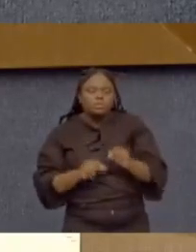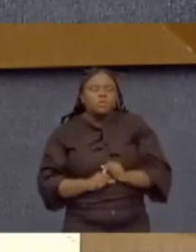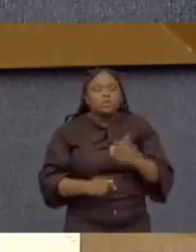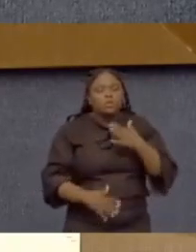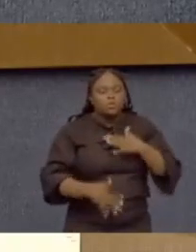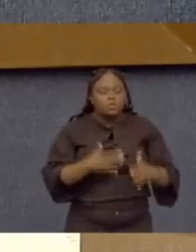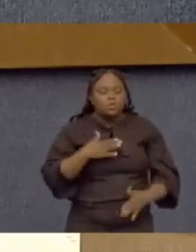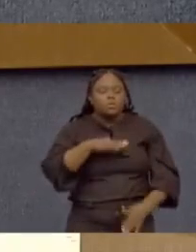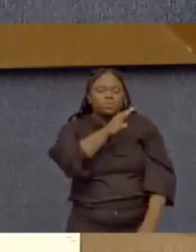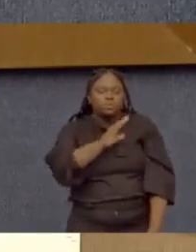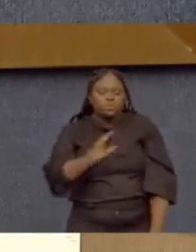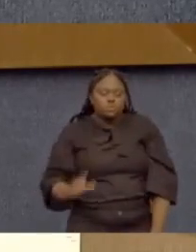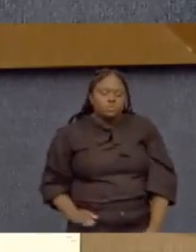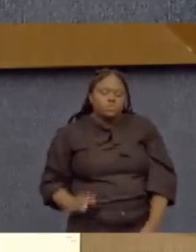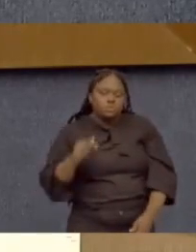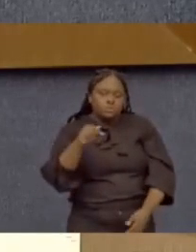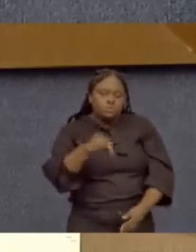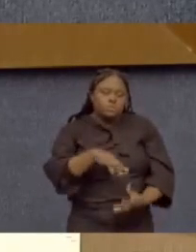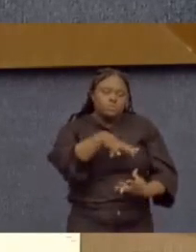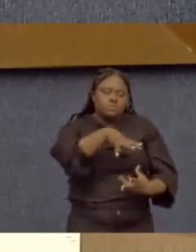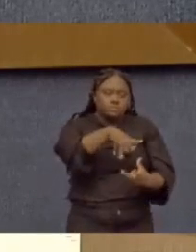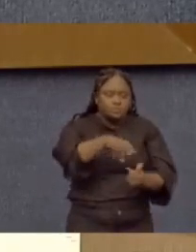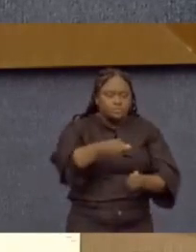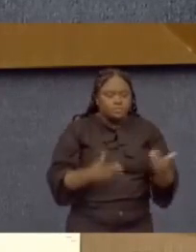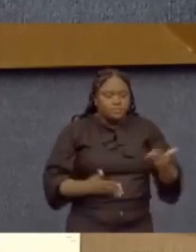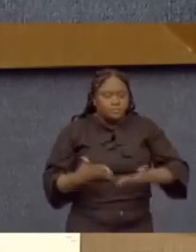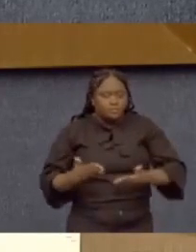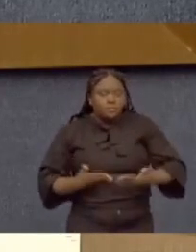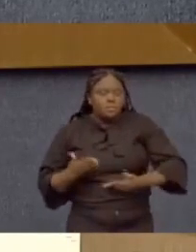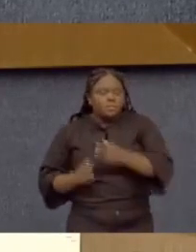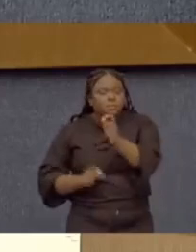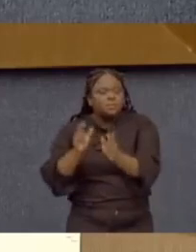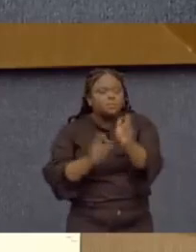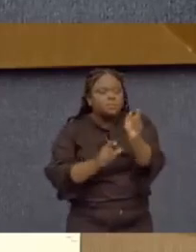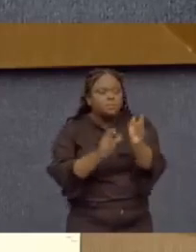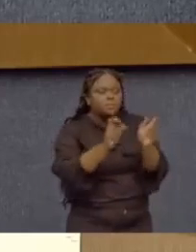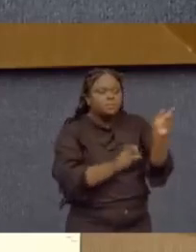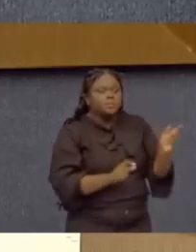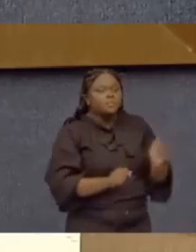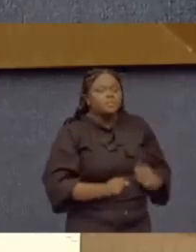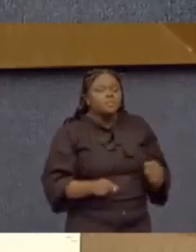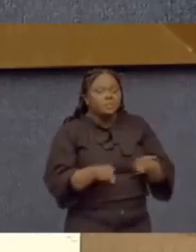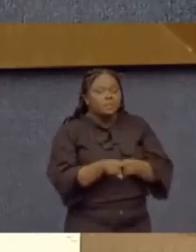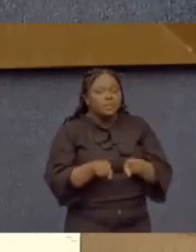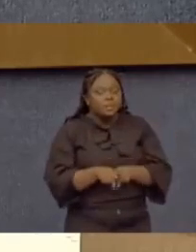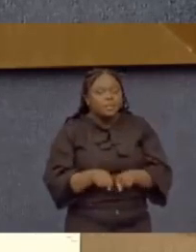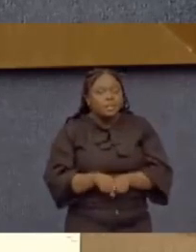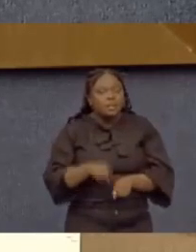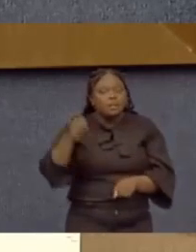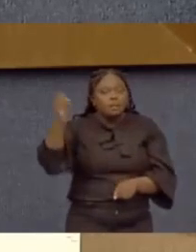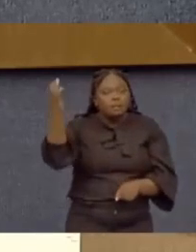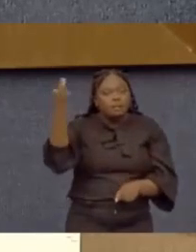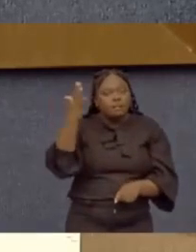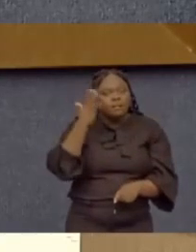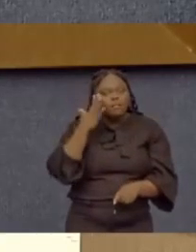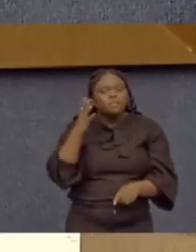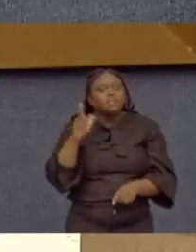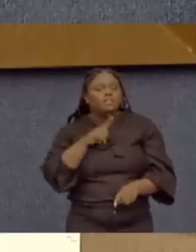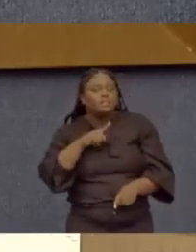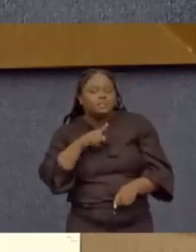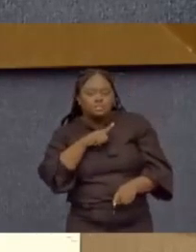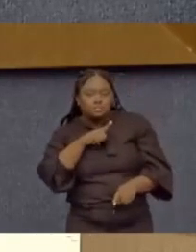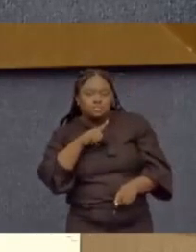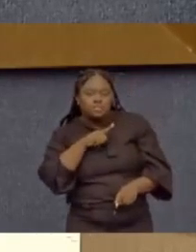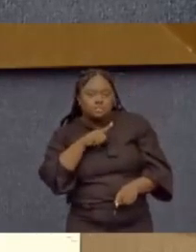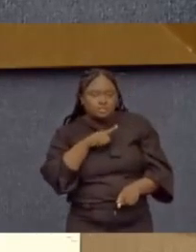Cristo que está nesta terra para servir os que mais necessitam. E também, por fim, a graça de acolhermos a peregrinação das